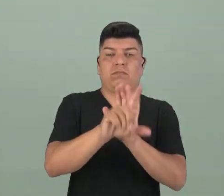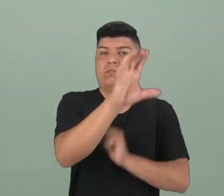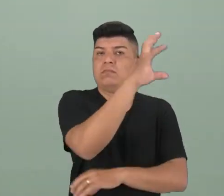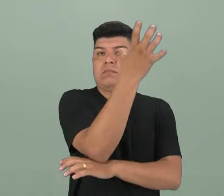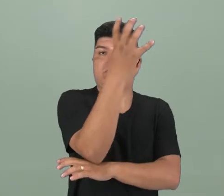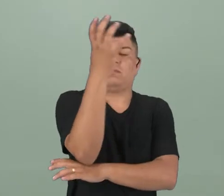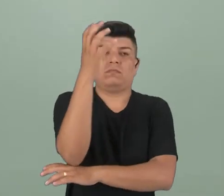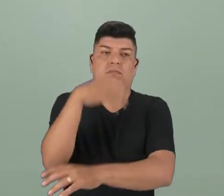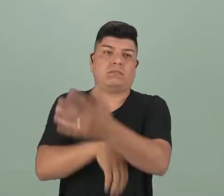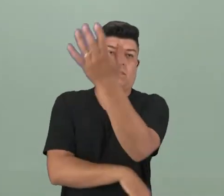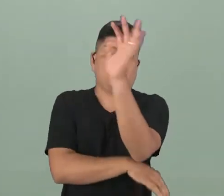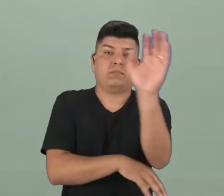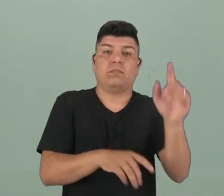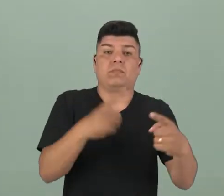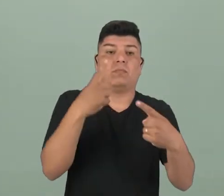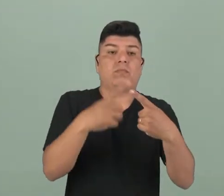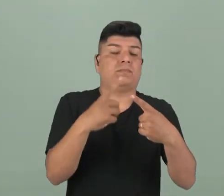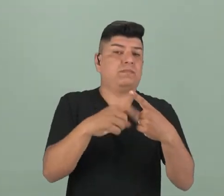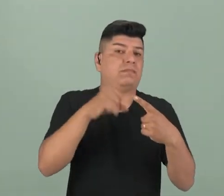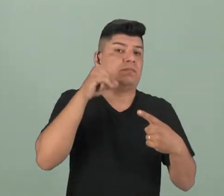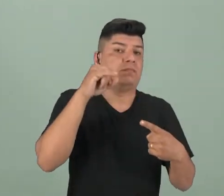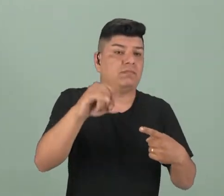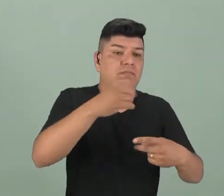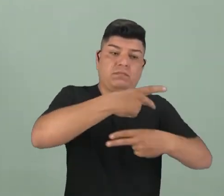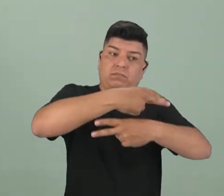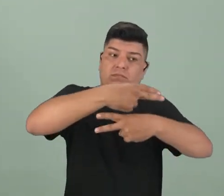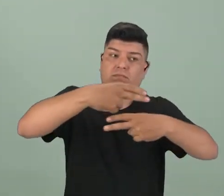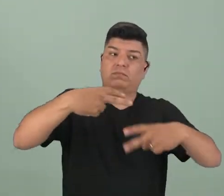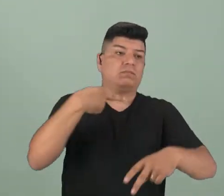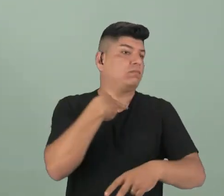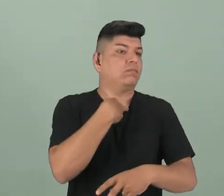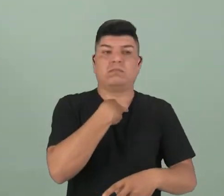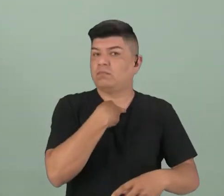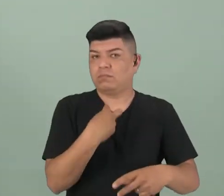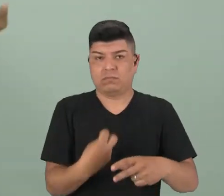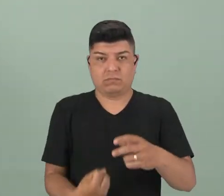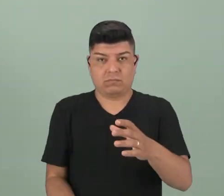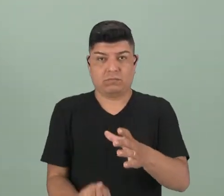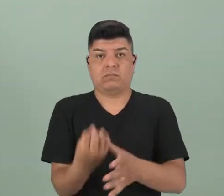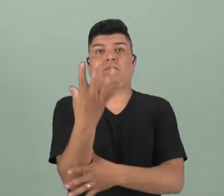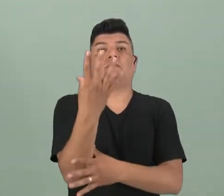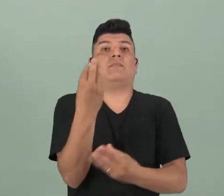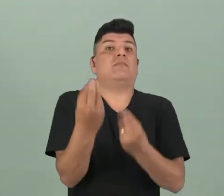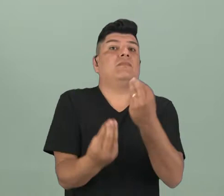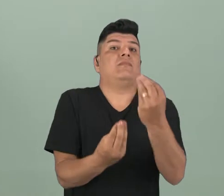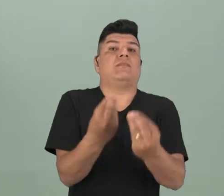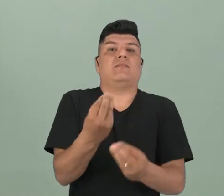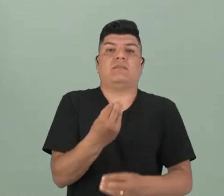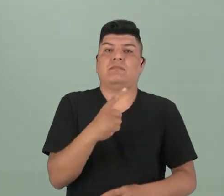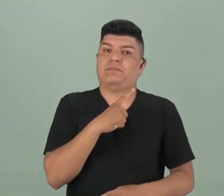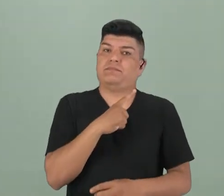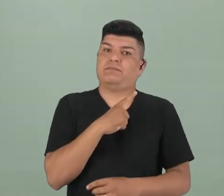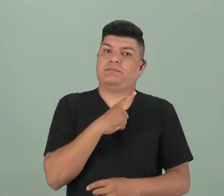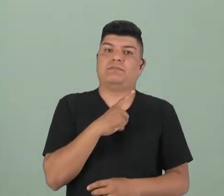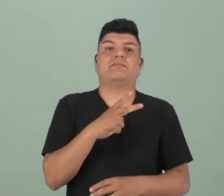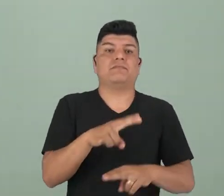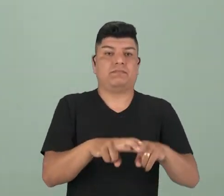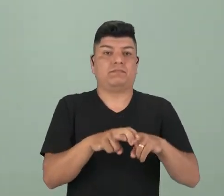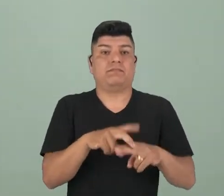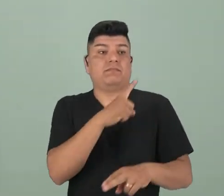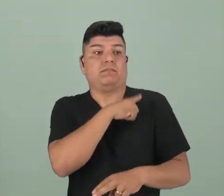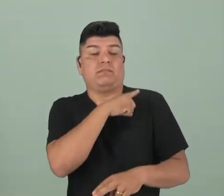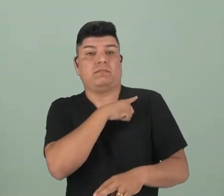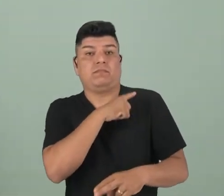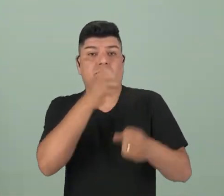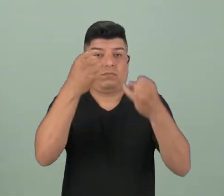ser criadas, como é que elas existem, né? Eu falei melhor sobre isso numa aula que nós falamos no primeiro ano, está